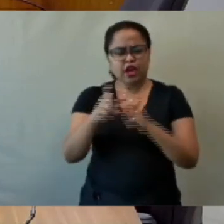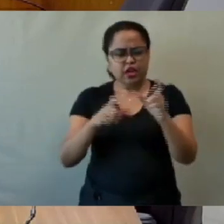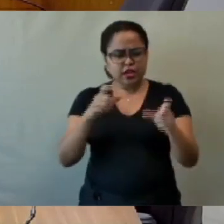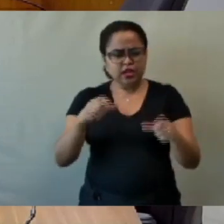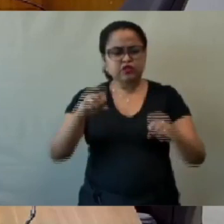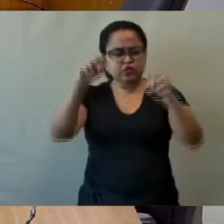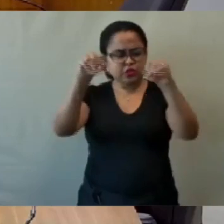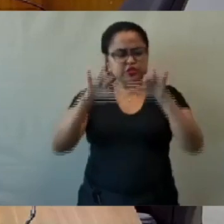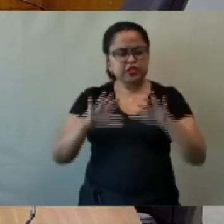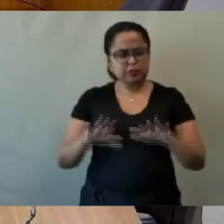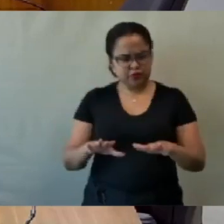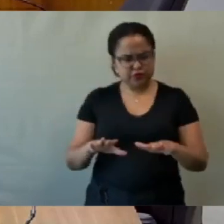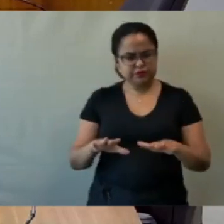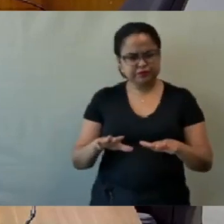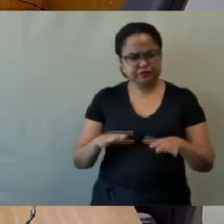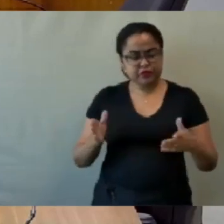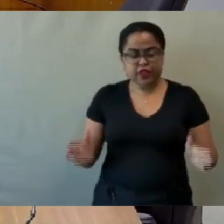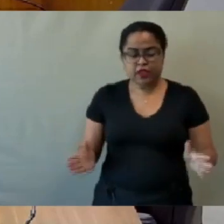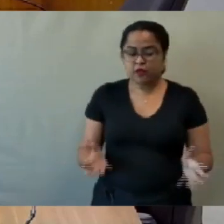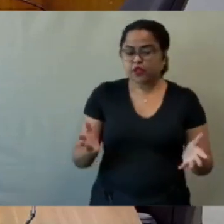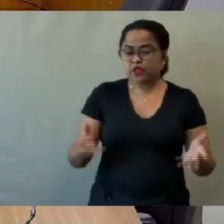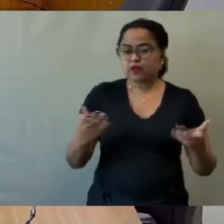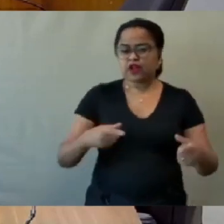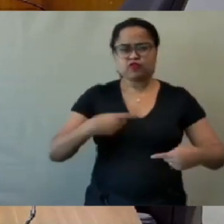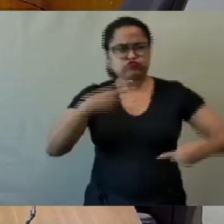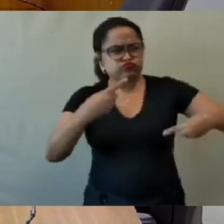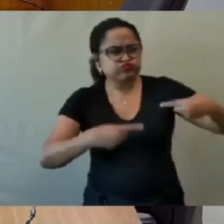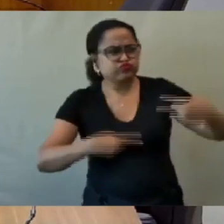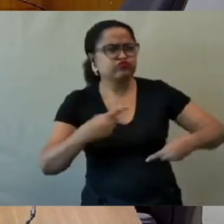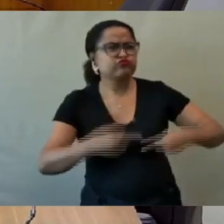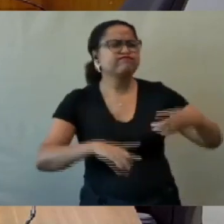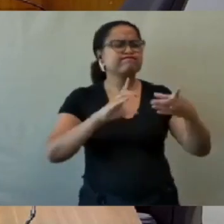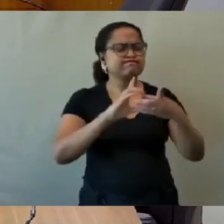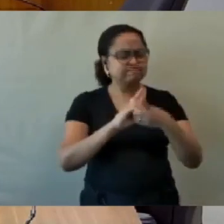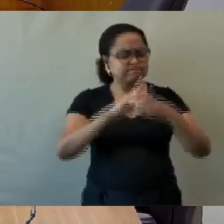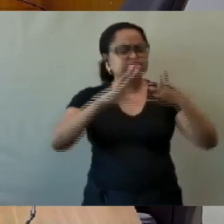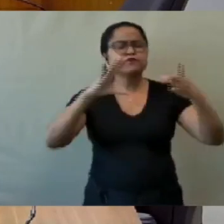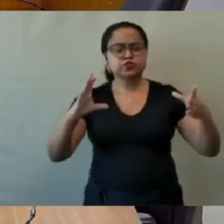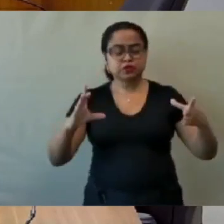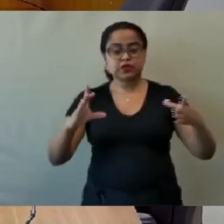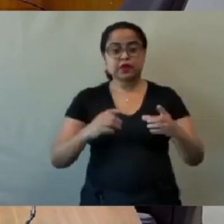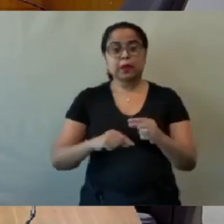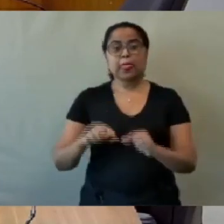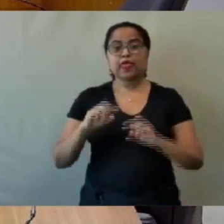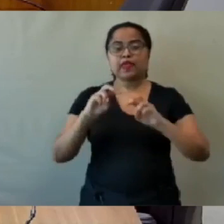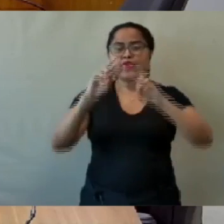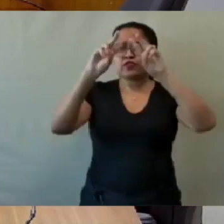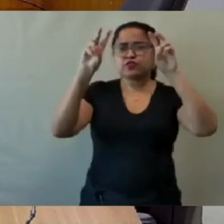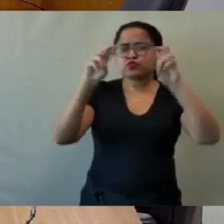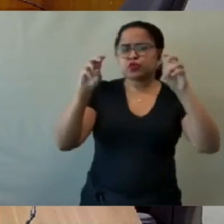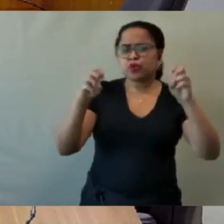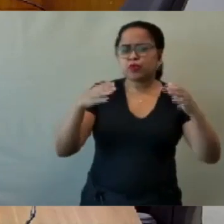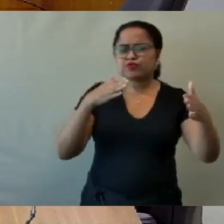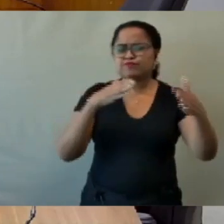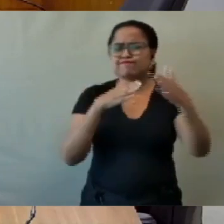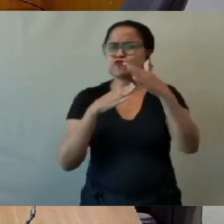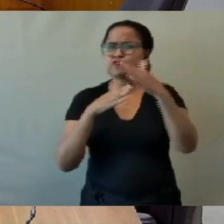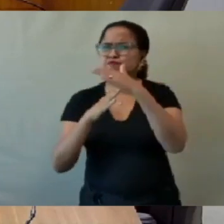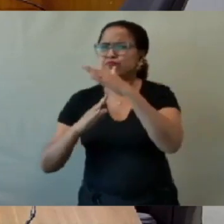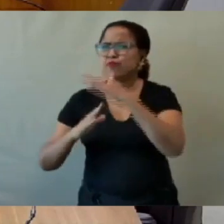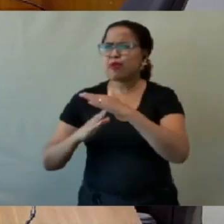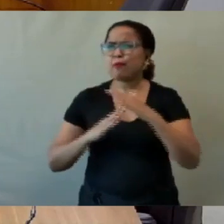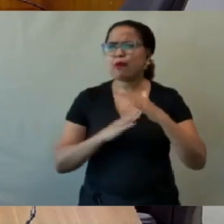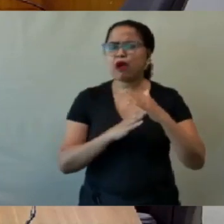evento: fomentar discussão ampla e democrática acerca dos impactos gerados na